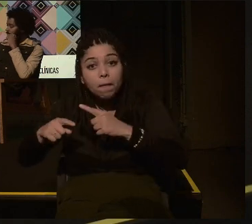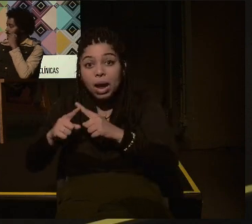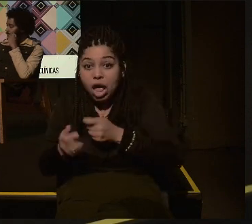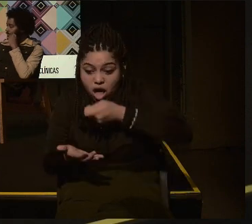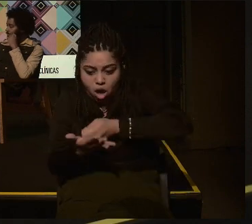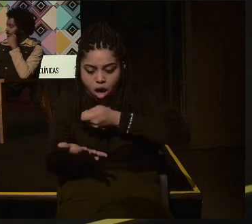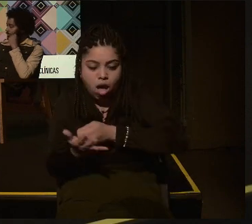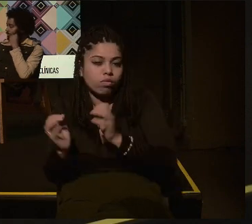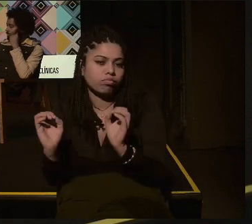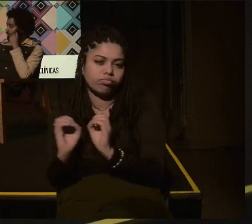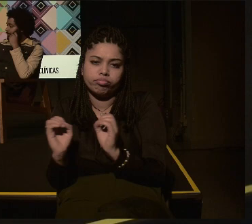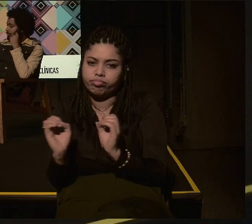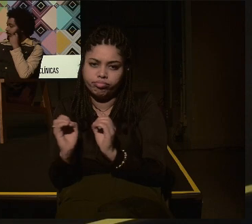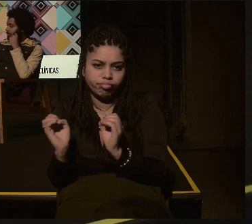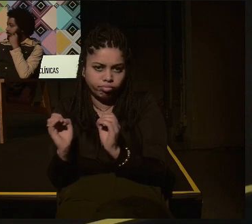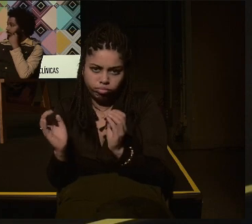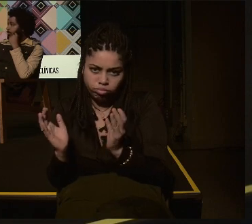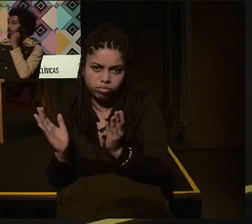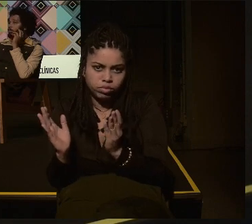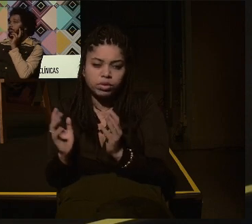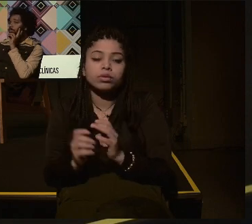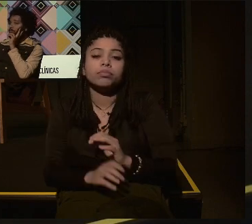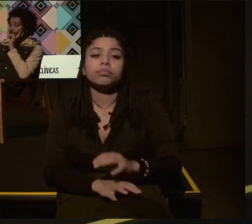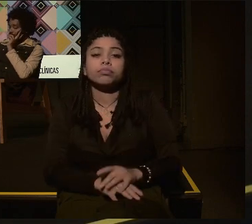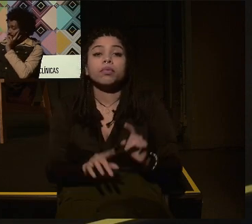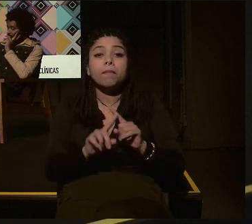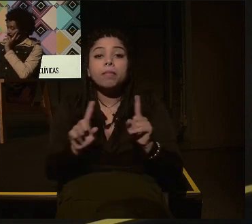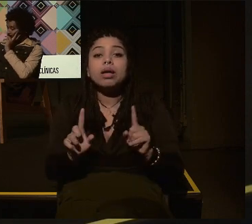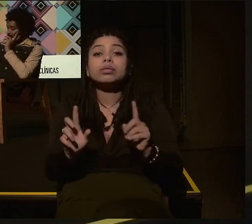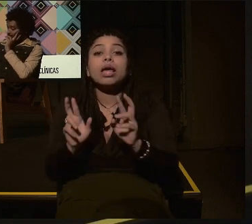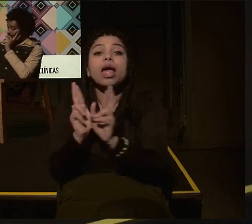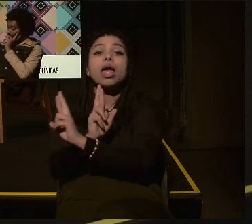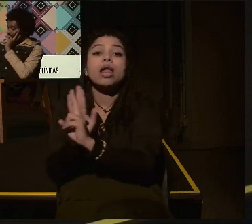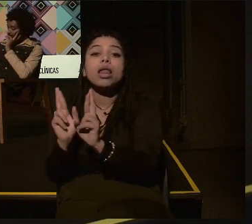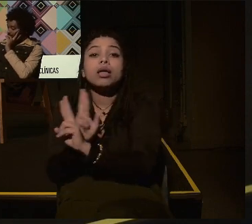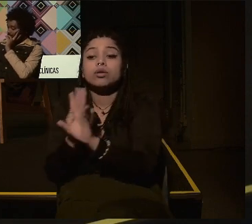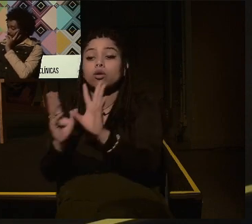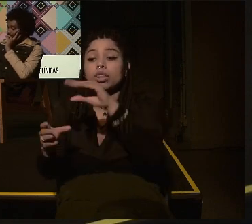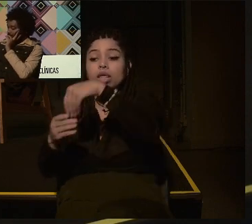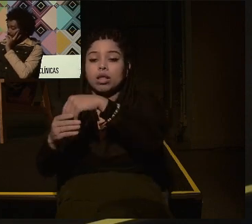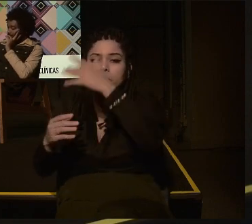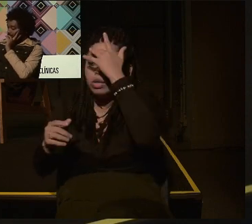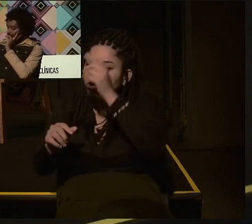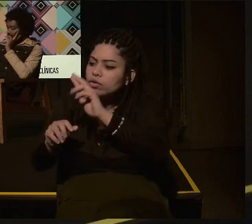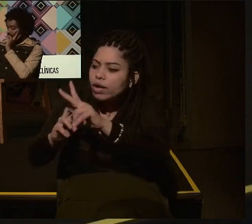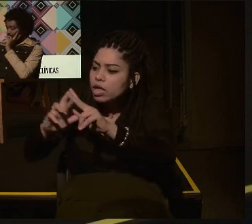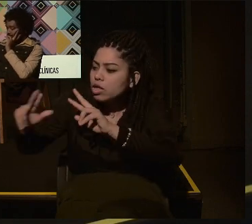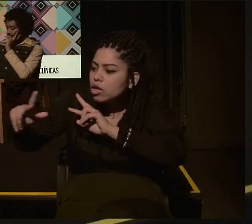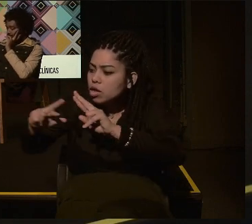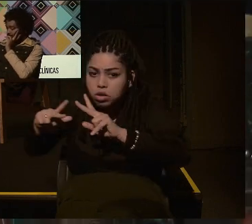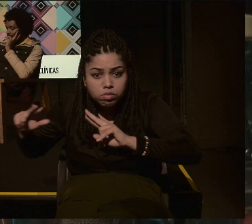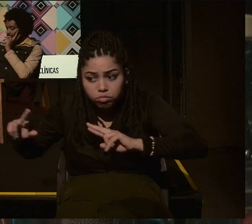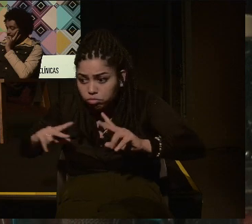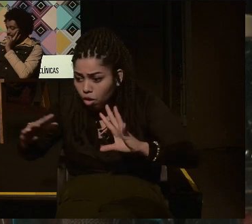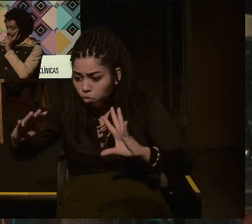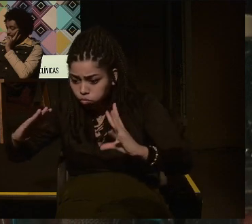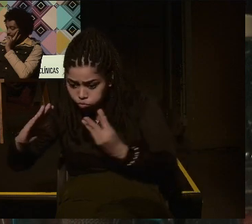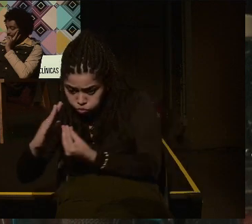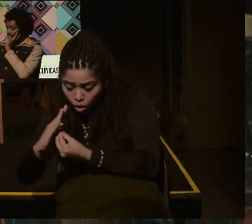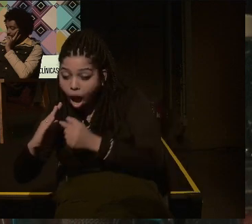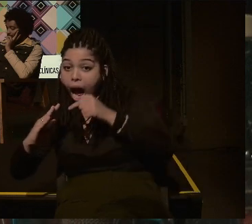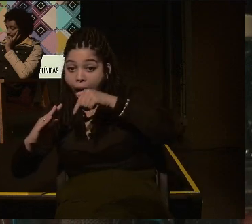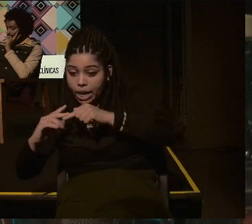ação relacional entre desiguais.